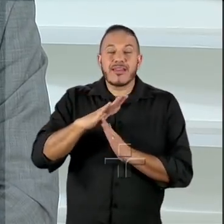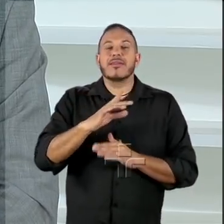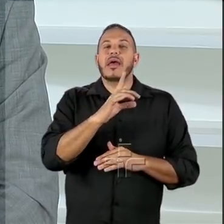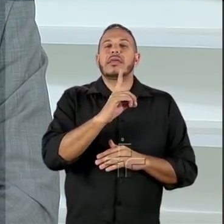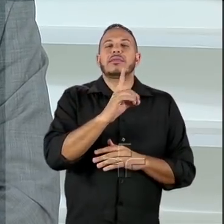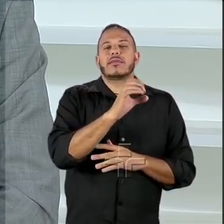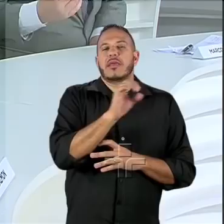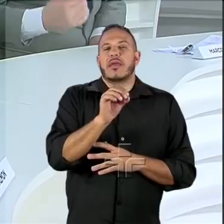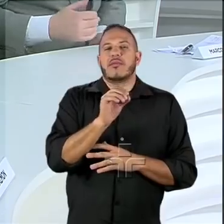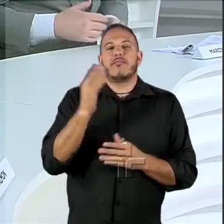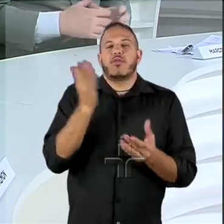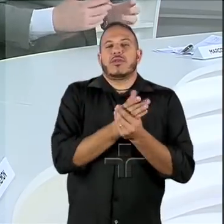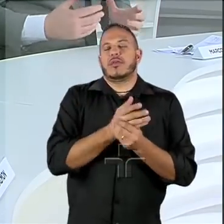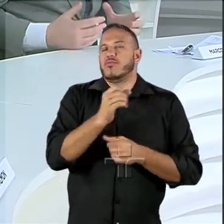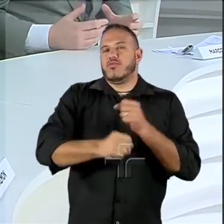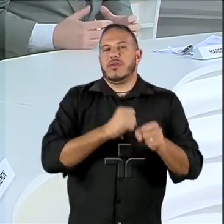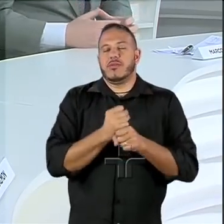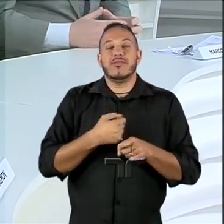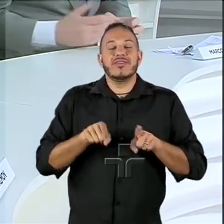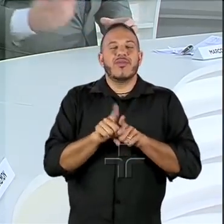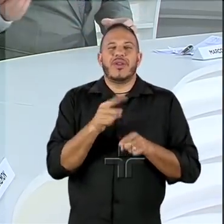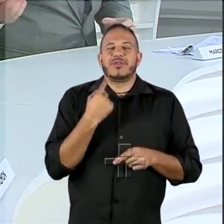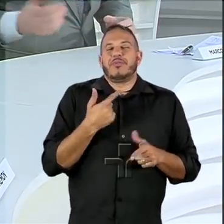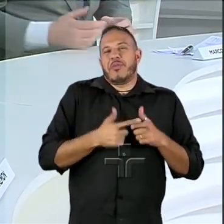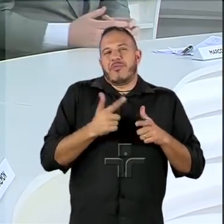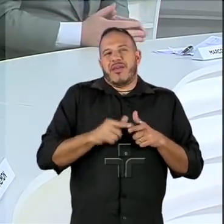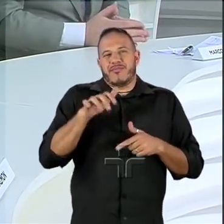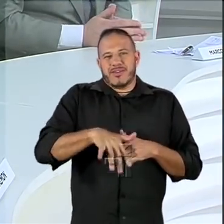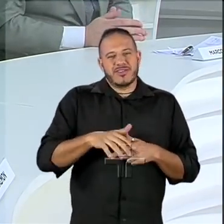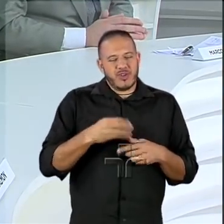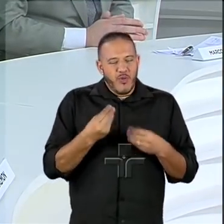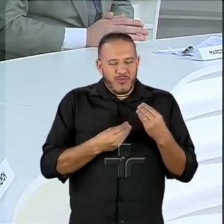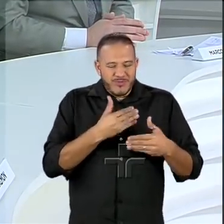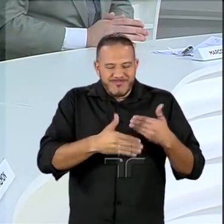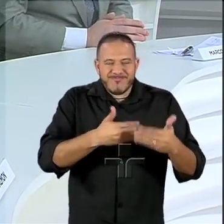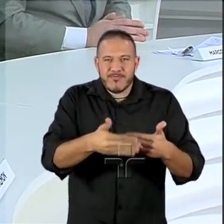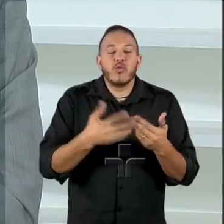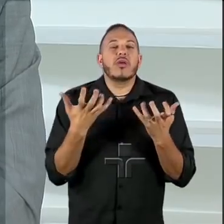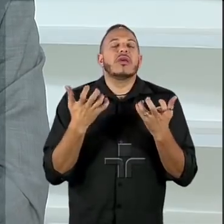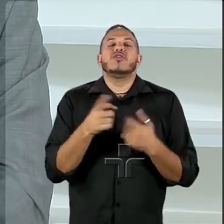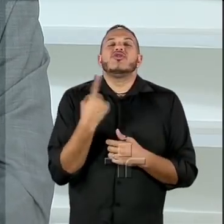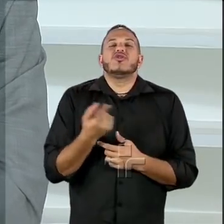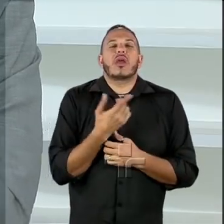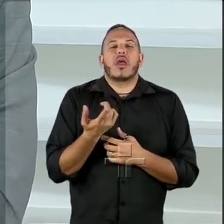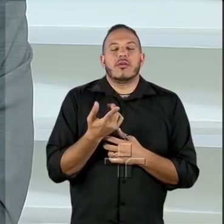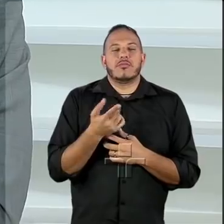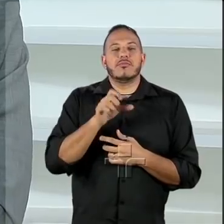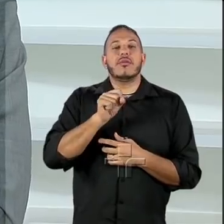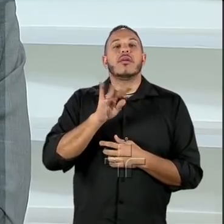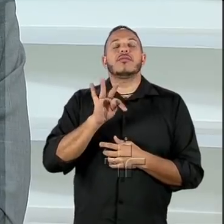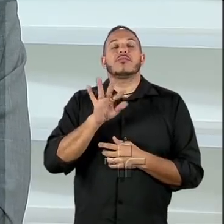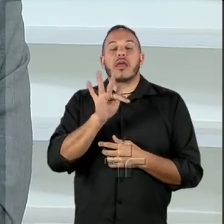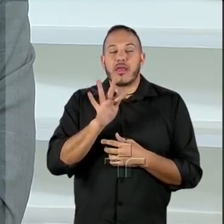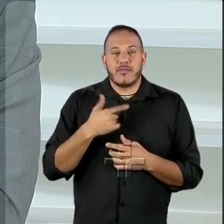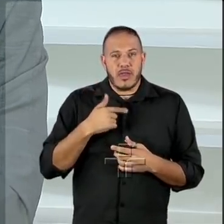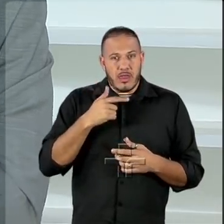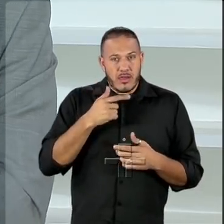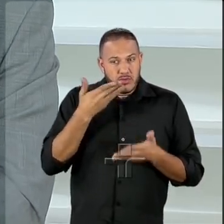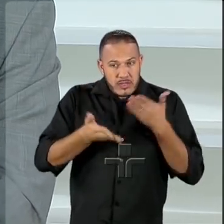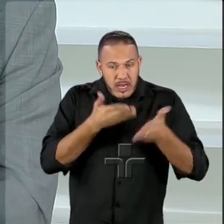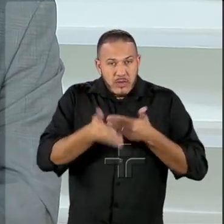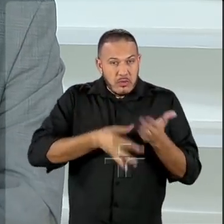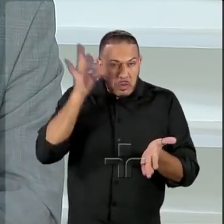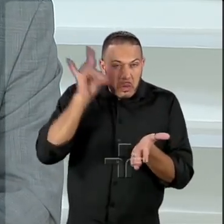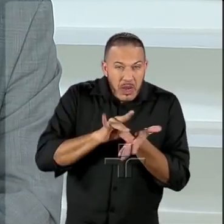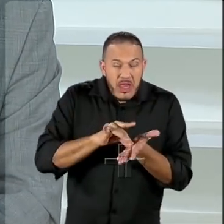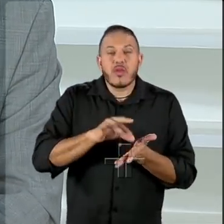Então, nós temos um problema de funcionalidade. O que nós queremos do nosso Supremo? É o trato do caso concreto ou é o